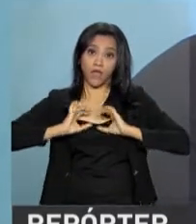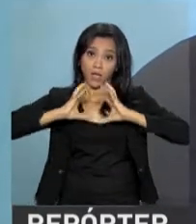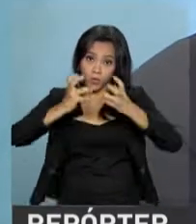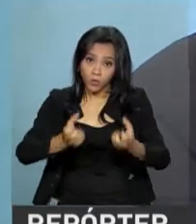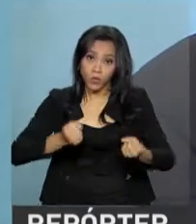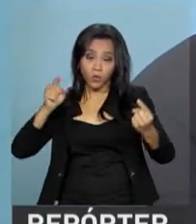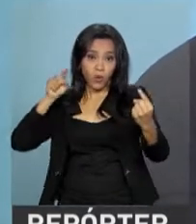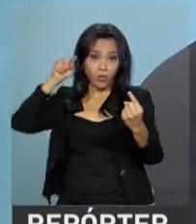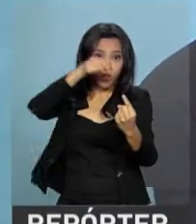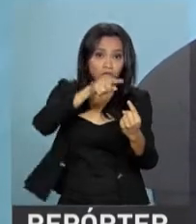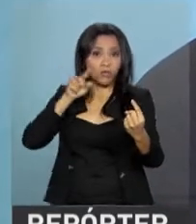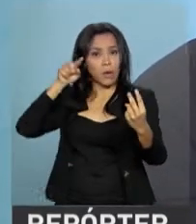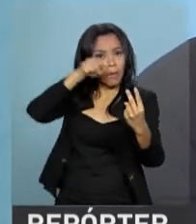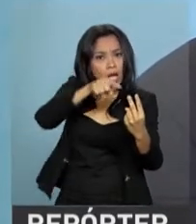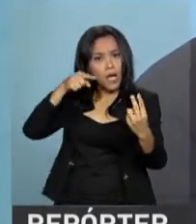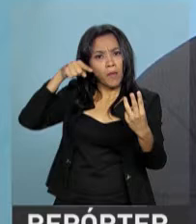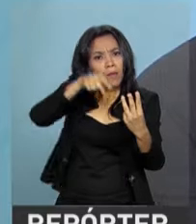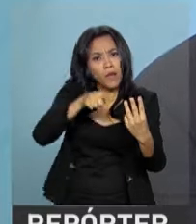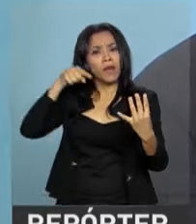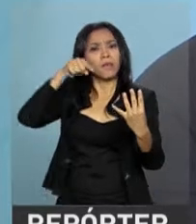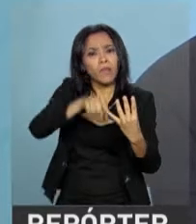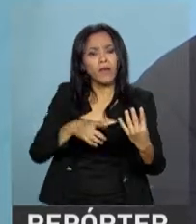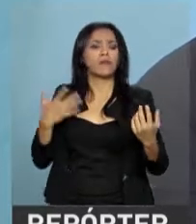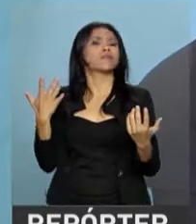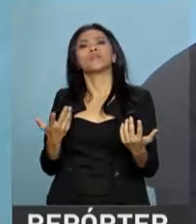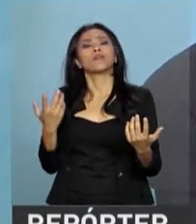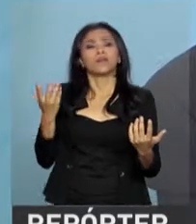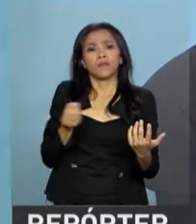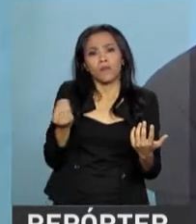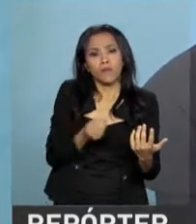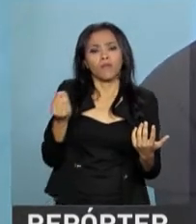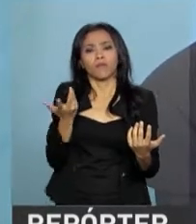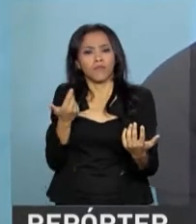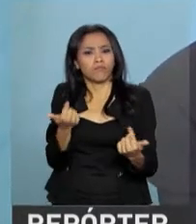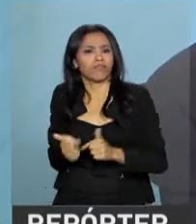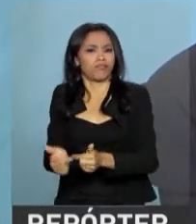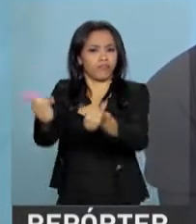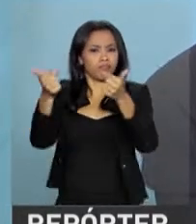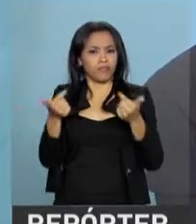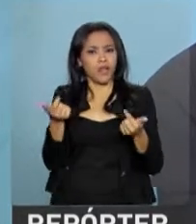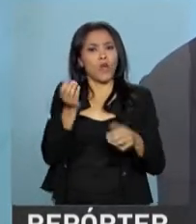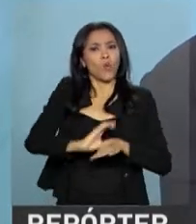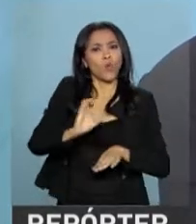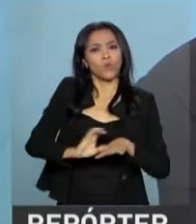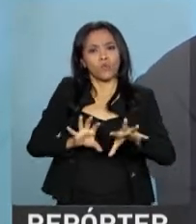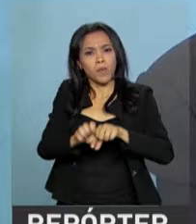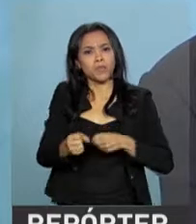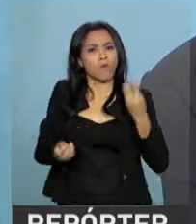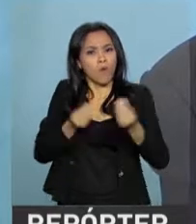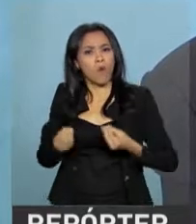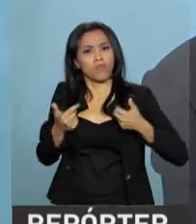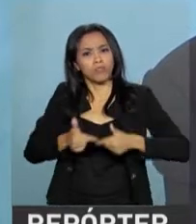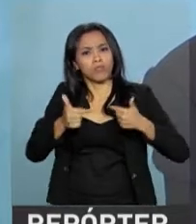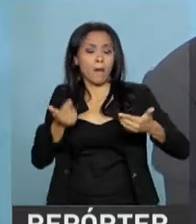em termos de redução de homicídio, metas em termos de corredorias independentes, metas em termos de curso de formação, enfim, assumam